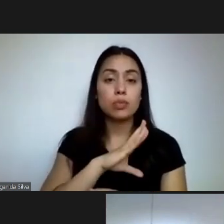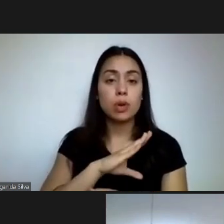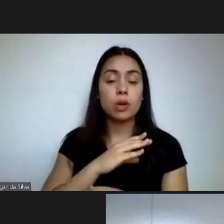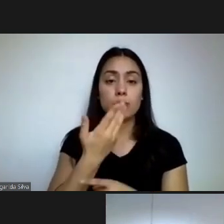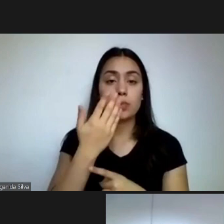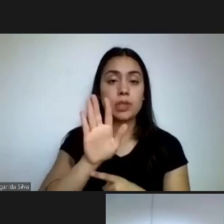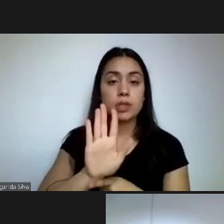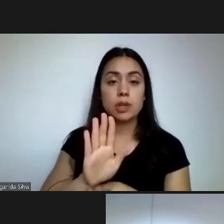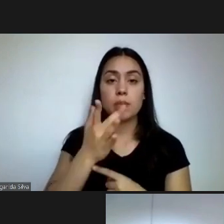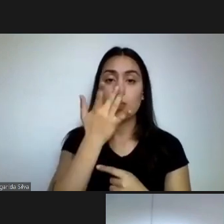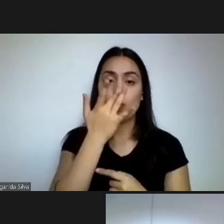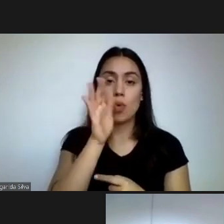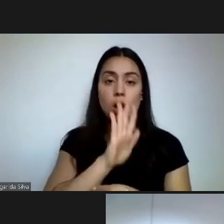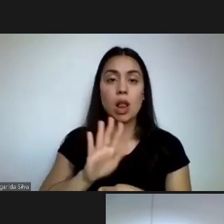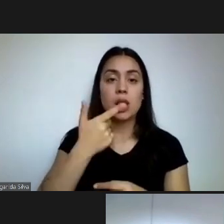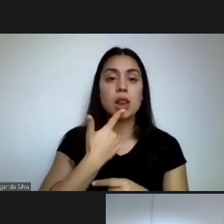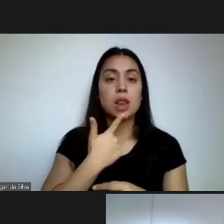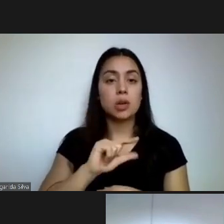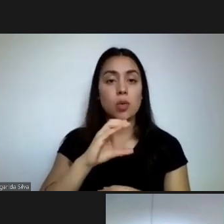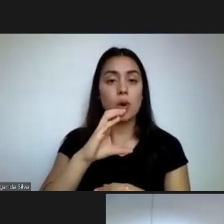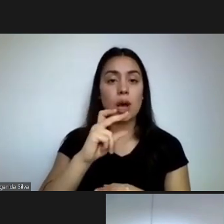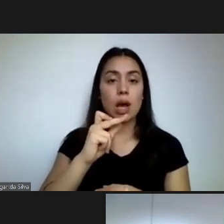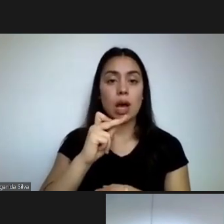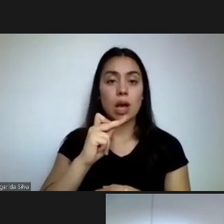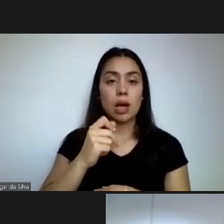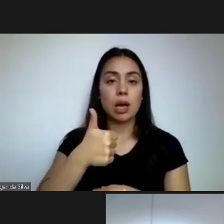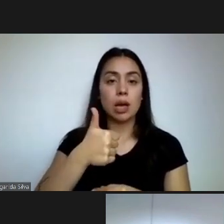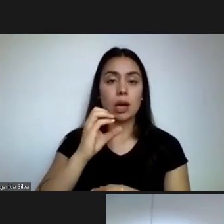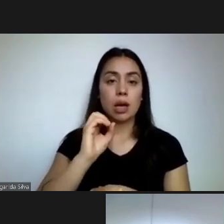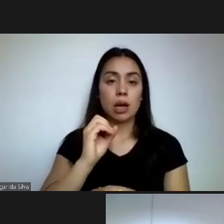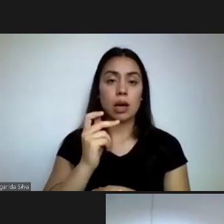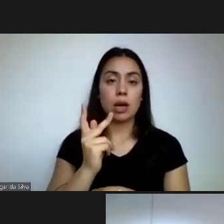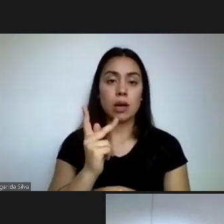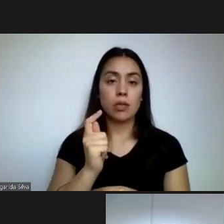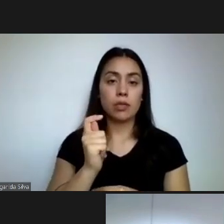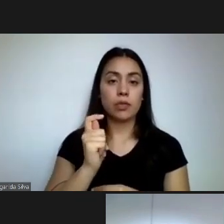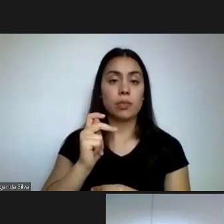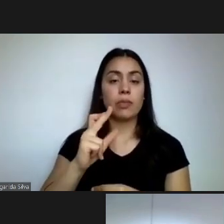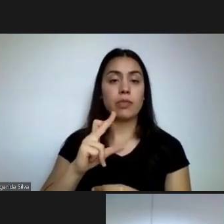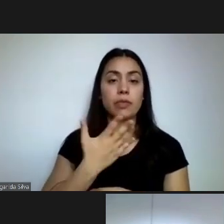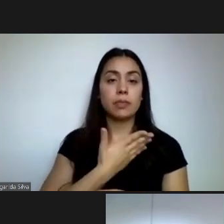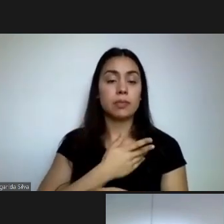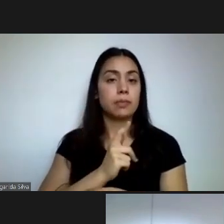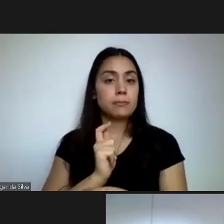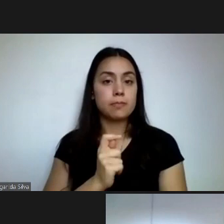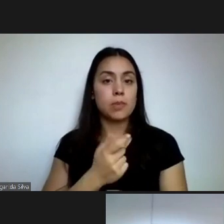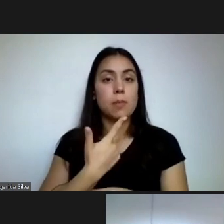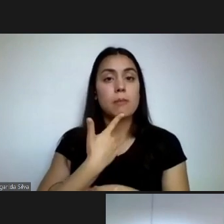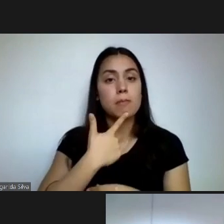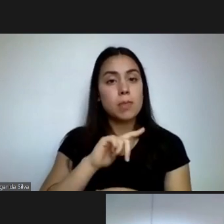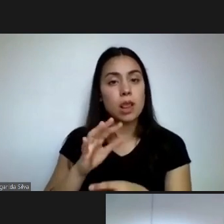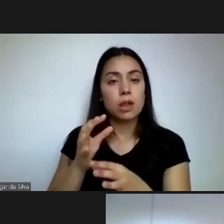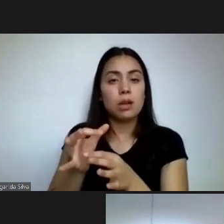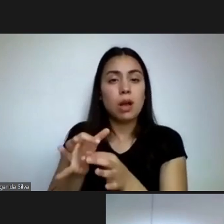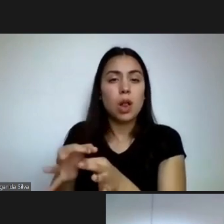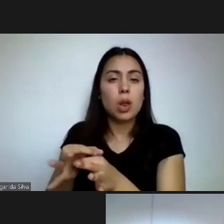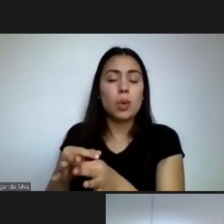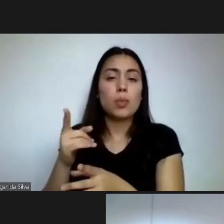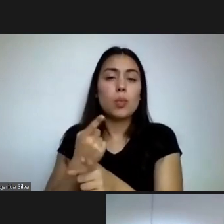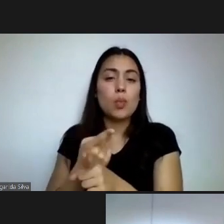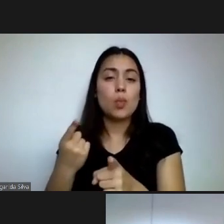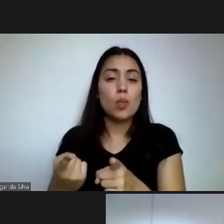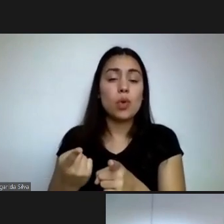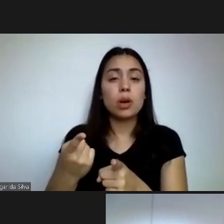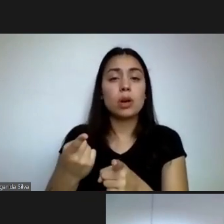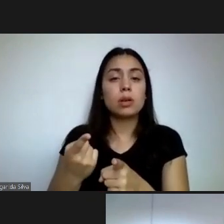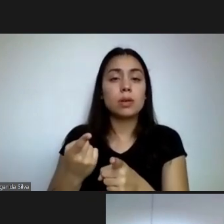exemplo, não é uma língua minoritária em muitos contextos e muitas escolas portuguesas, né? Mas é uma língua que é minorizada socialmente e que isso é completamente